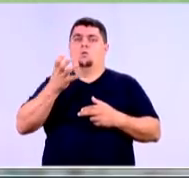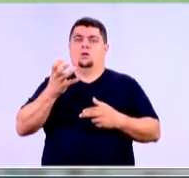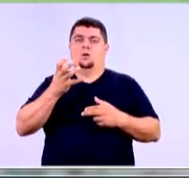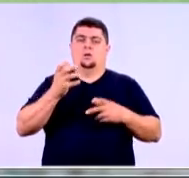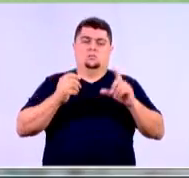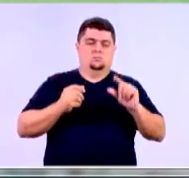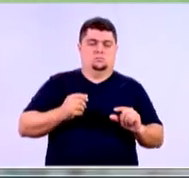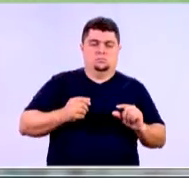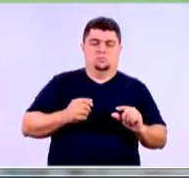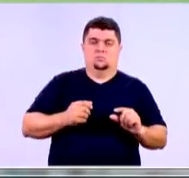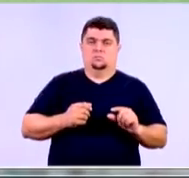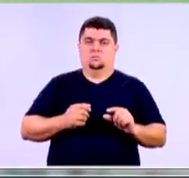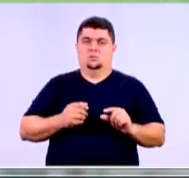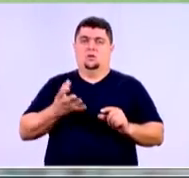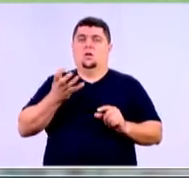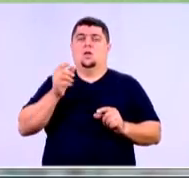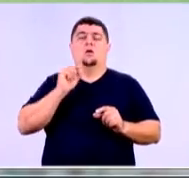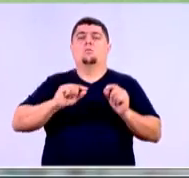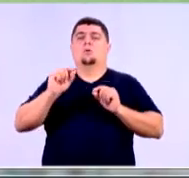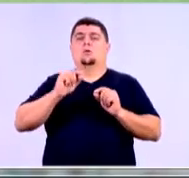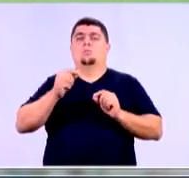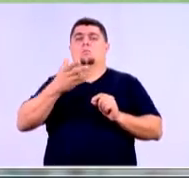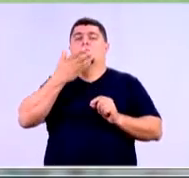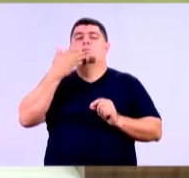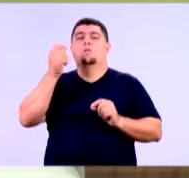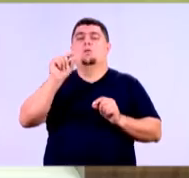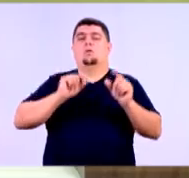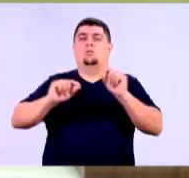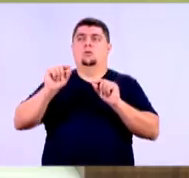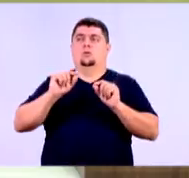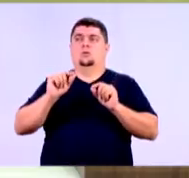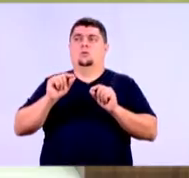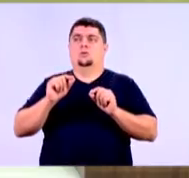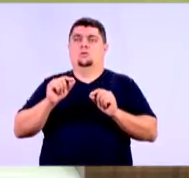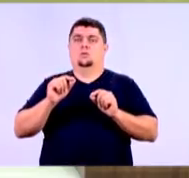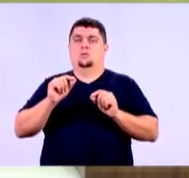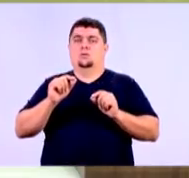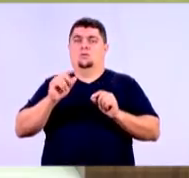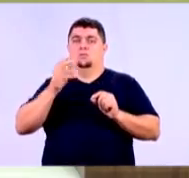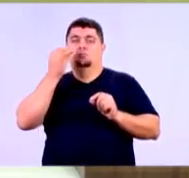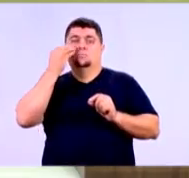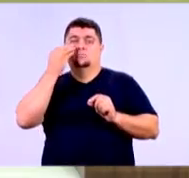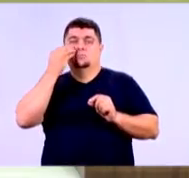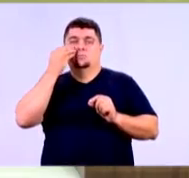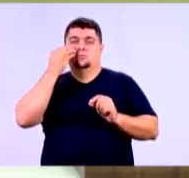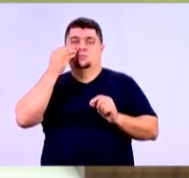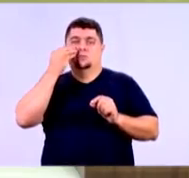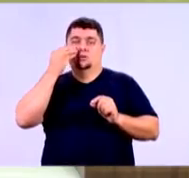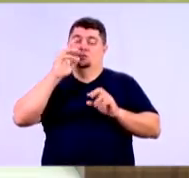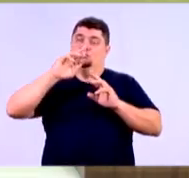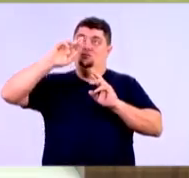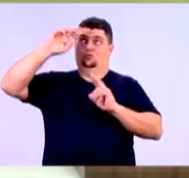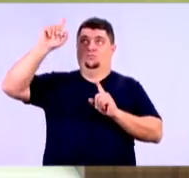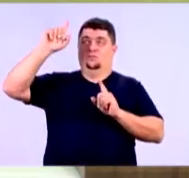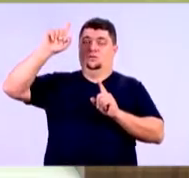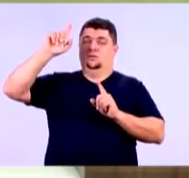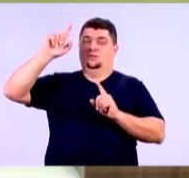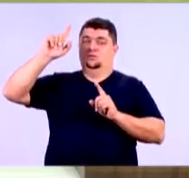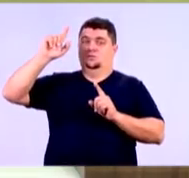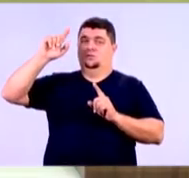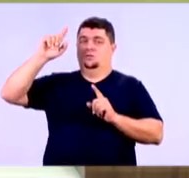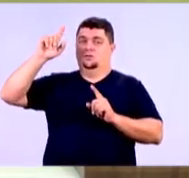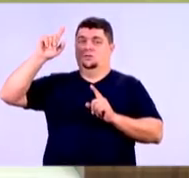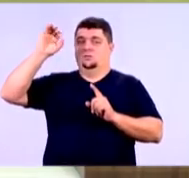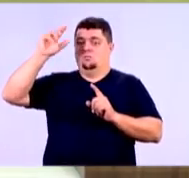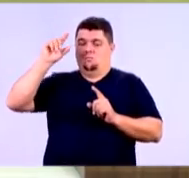essa quantidade seja muito pequena? O que a gente prefere, professor? Nessa parte você analisa ao contrário da liquidez, né? Quanto menor o